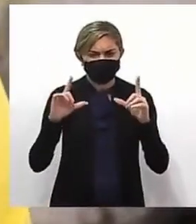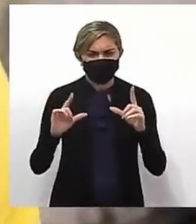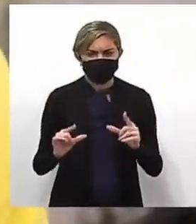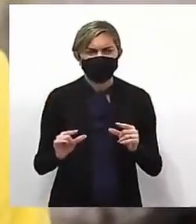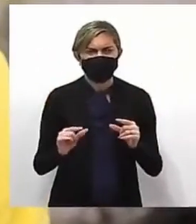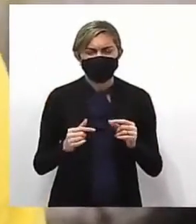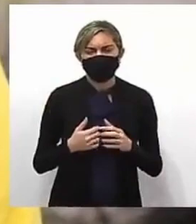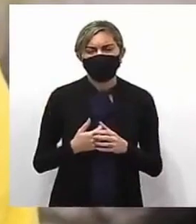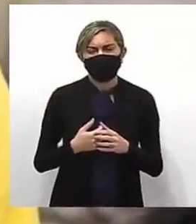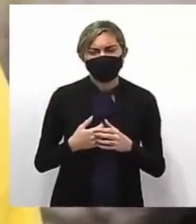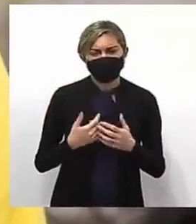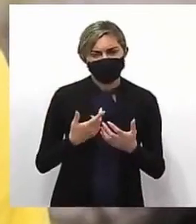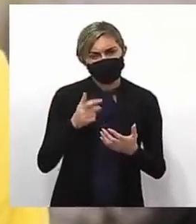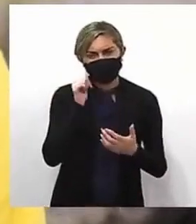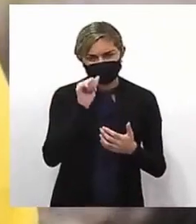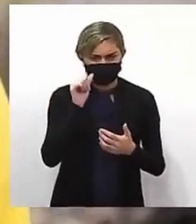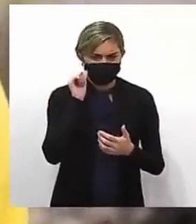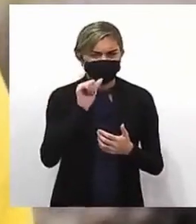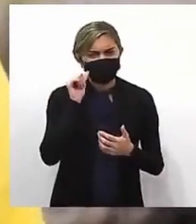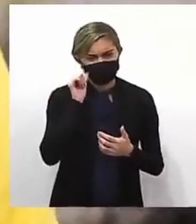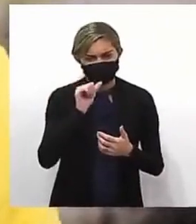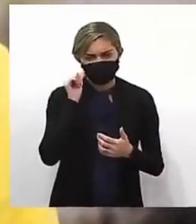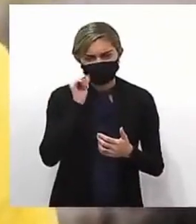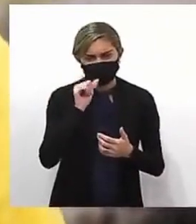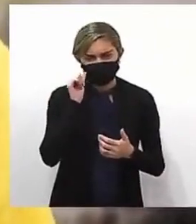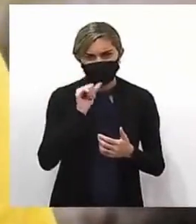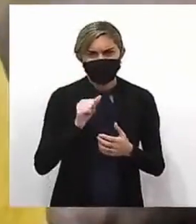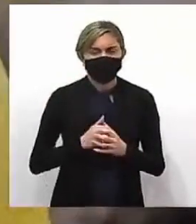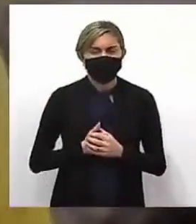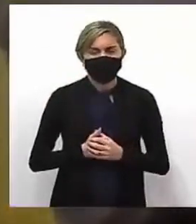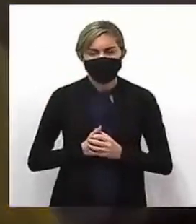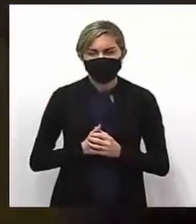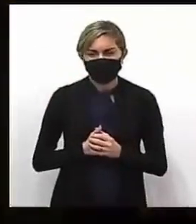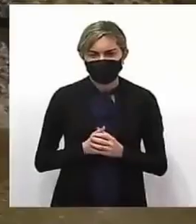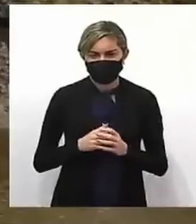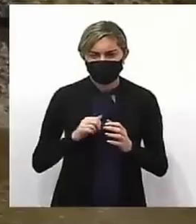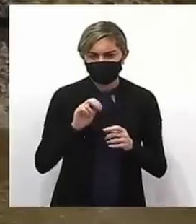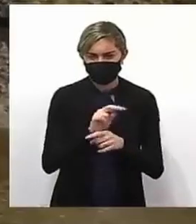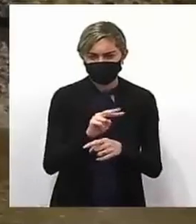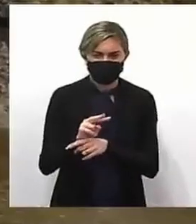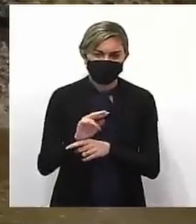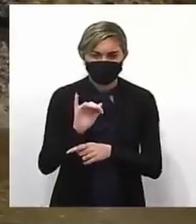fala sobre as mulheres que sobrevivem da atividade de pesca, da pesca aqui na ilha.